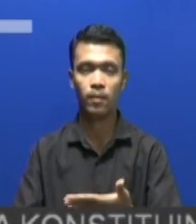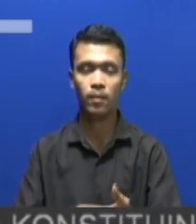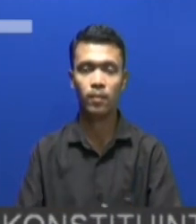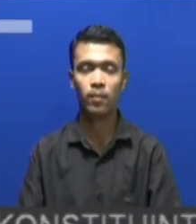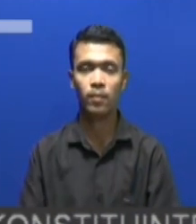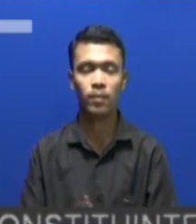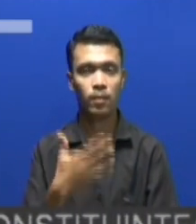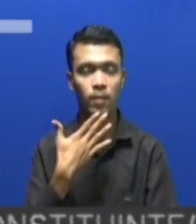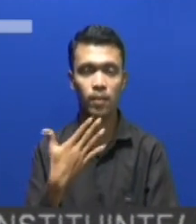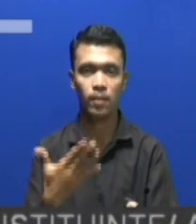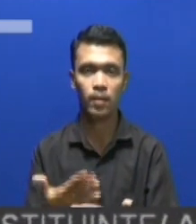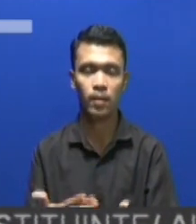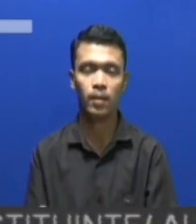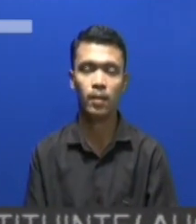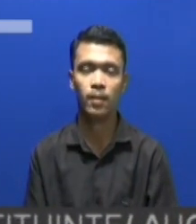produtivo de e